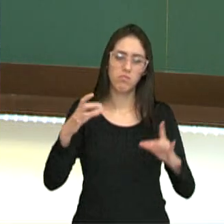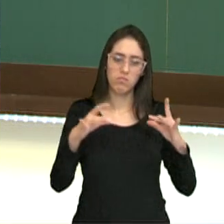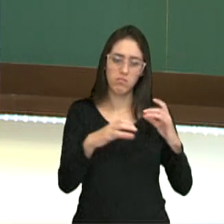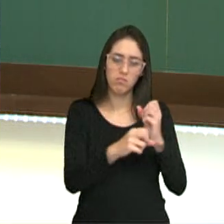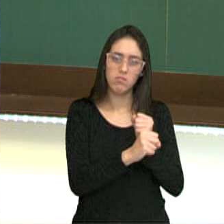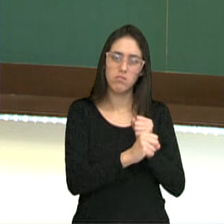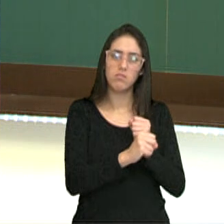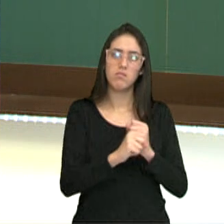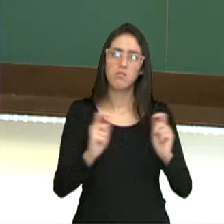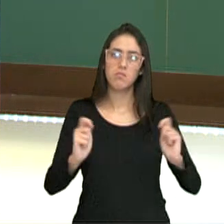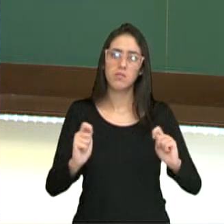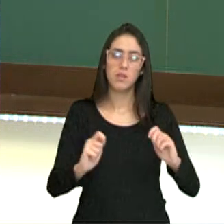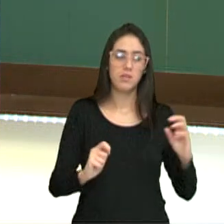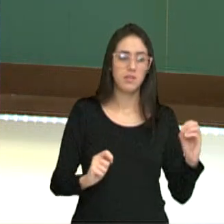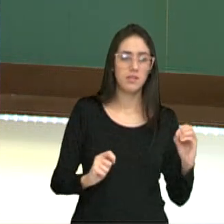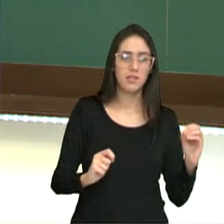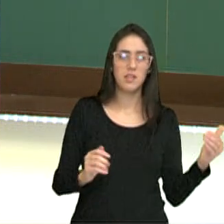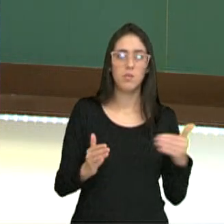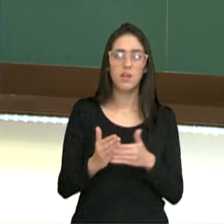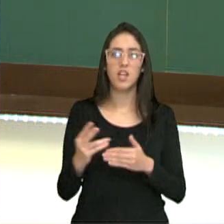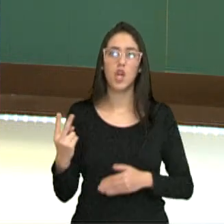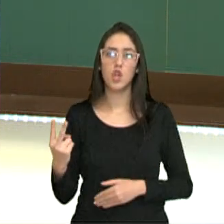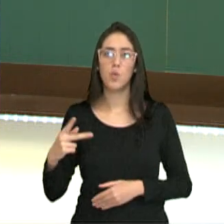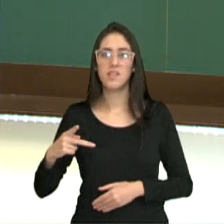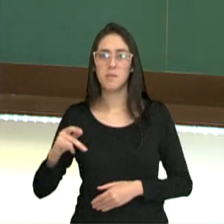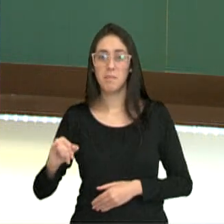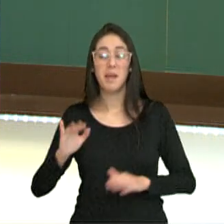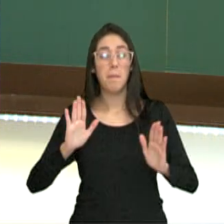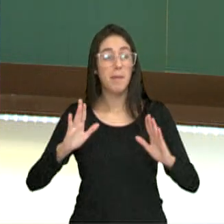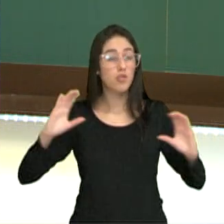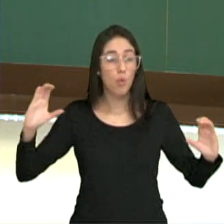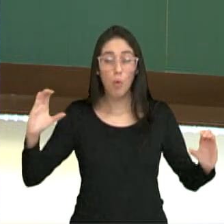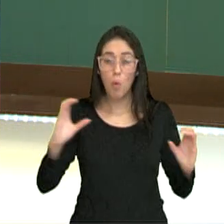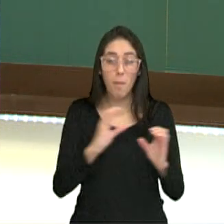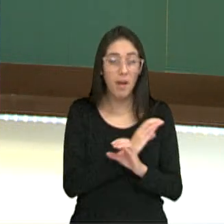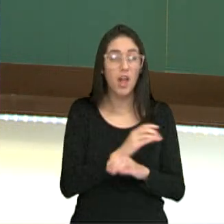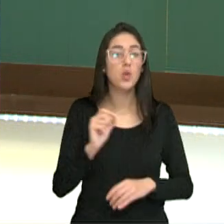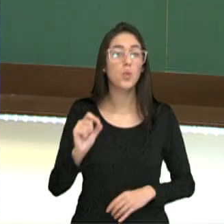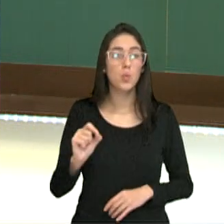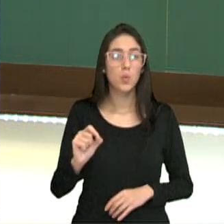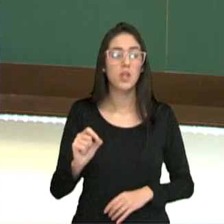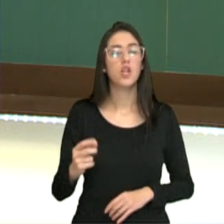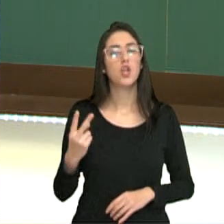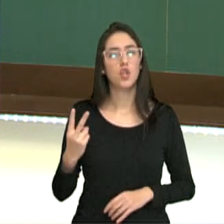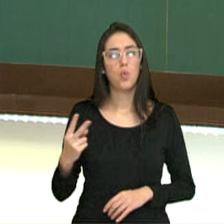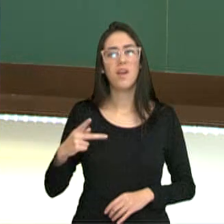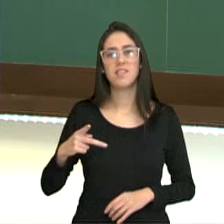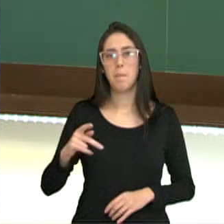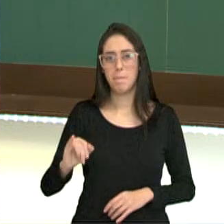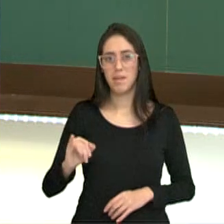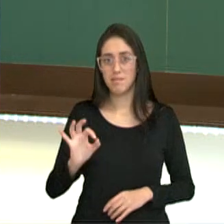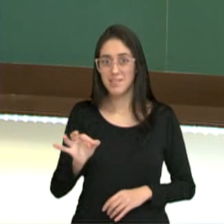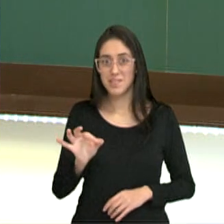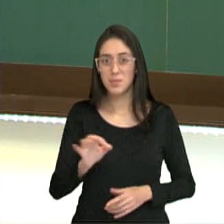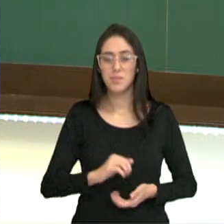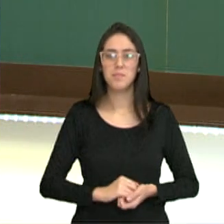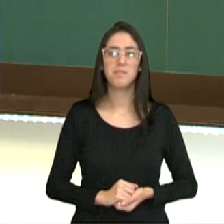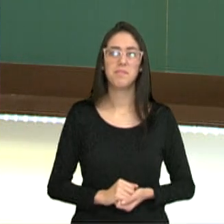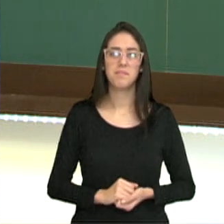calculados dentre o 0 e 2π, mas o período completo é 2π, certo,